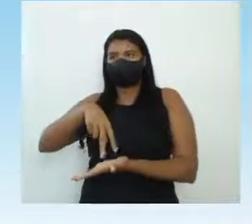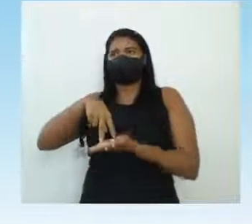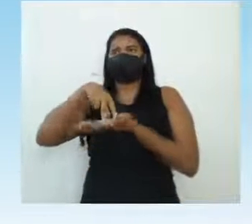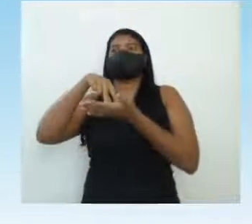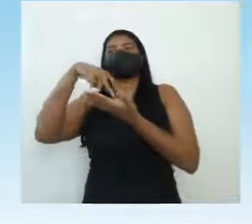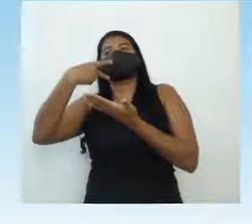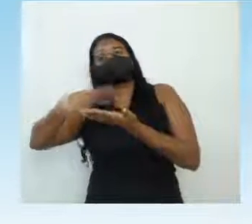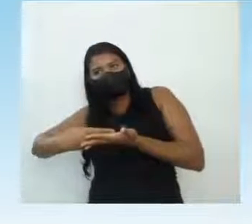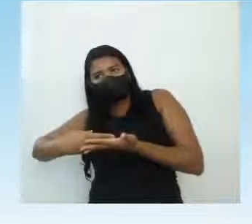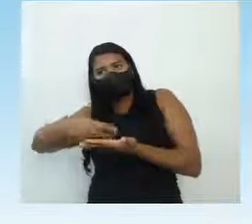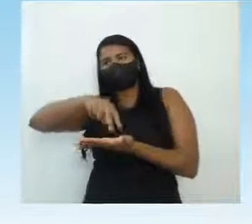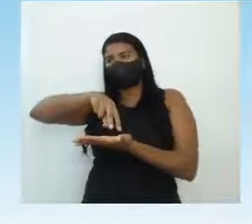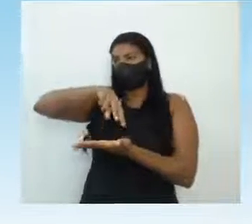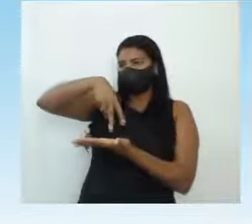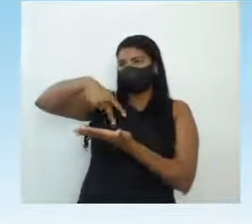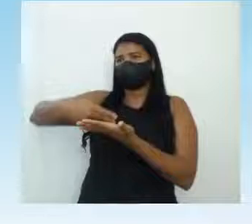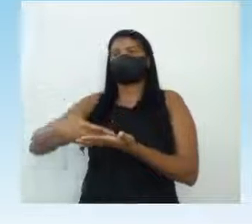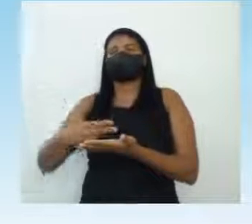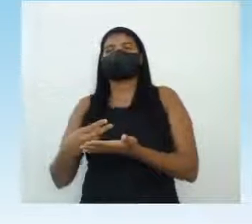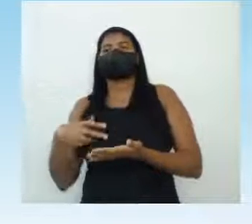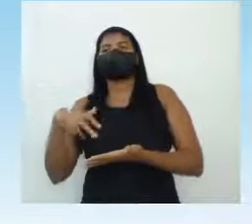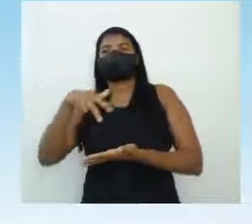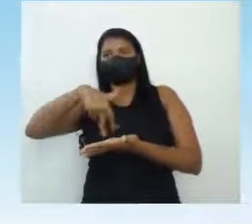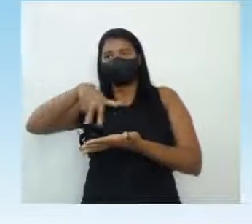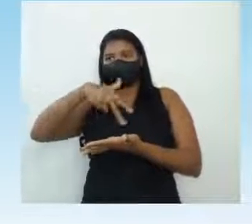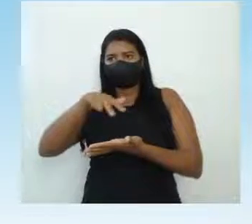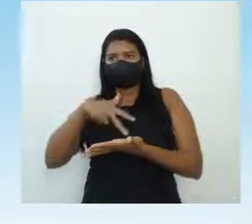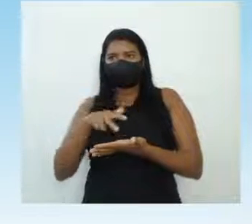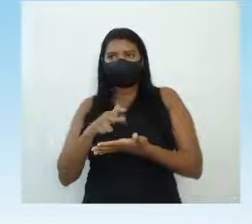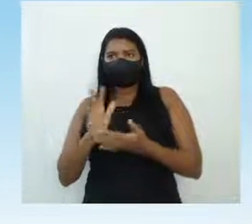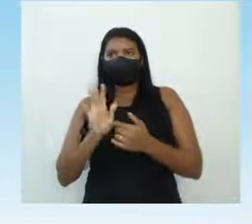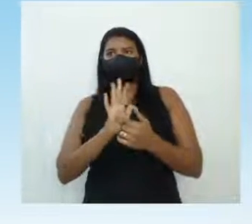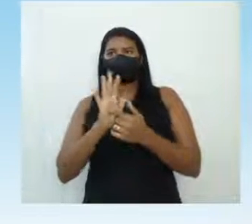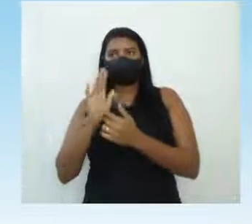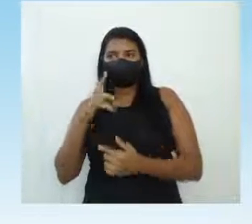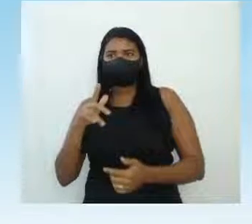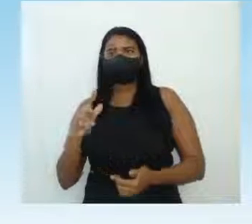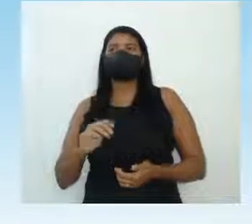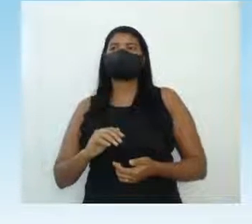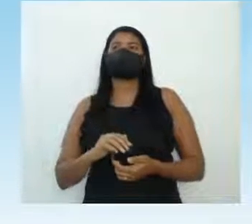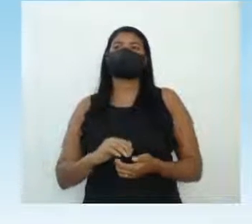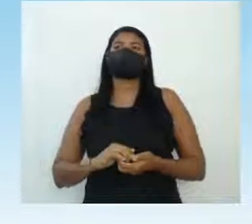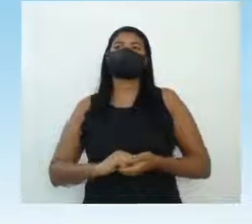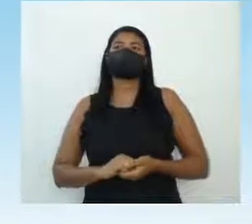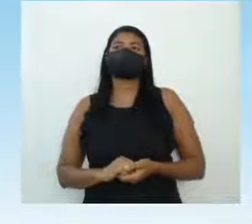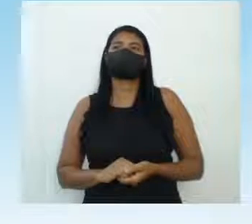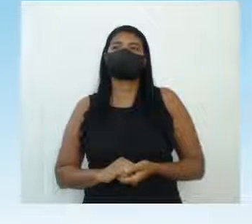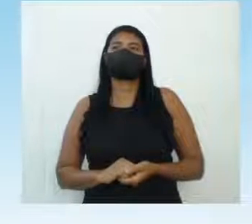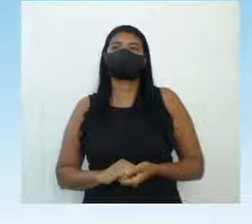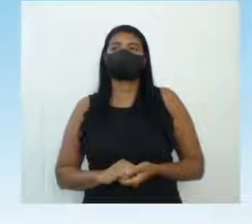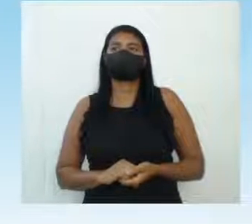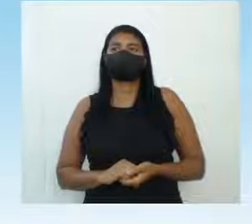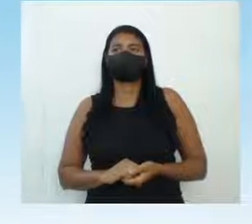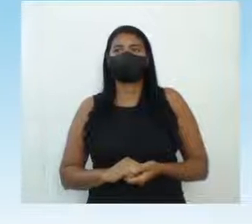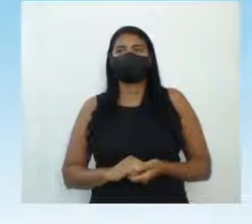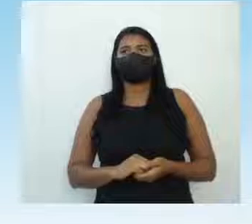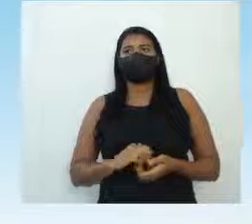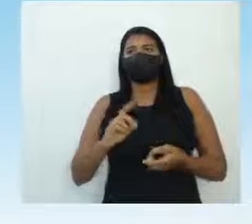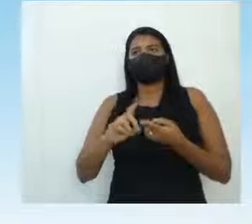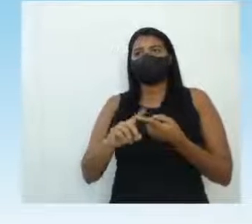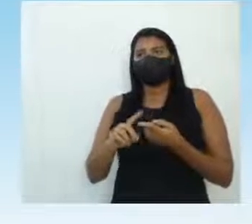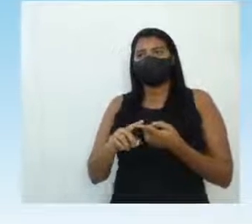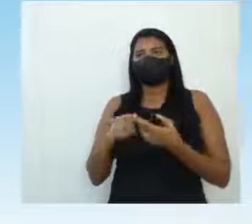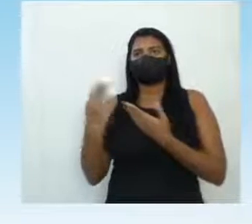cai, não cai, mas é outro movimento bem expressivo também do break. Tem o power moves, que